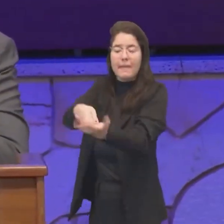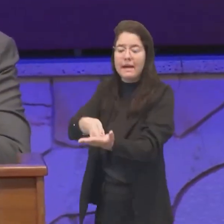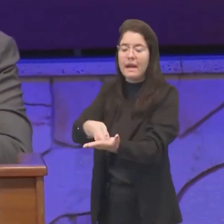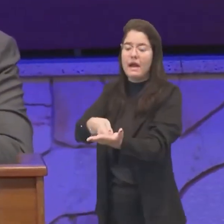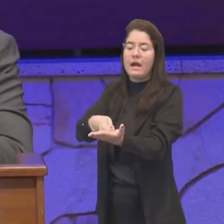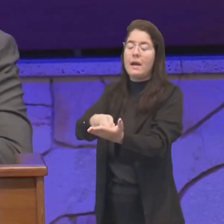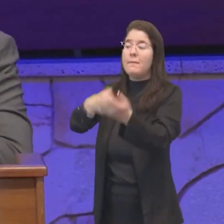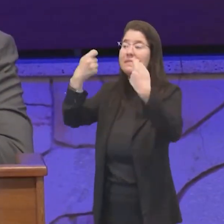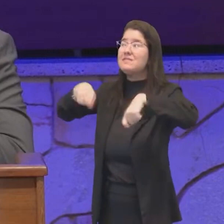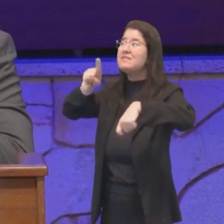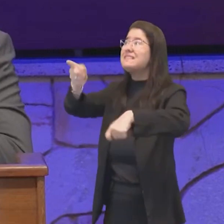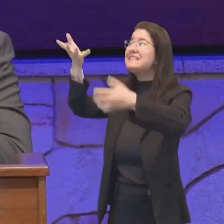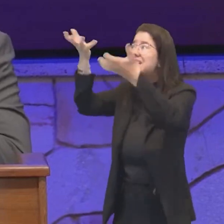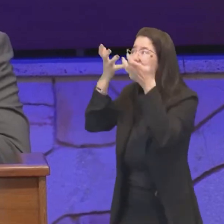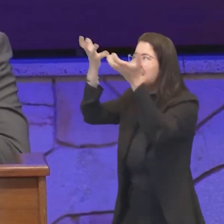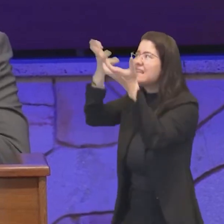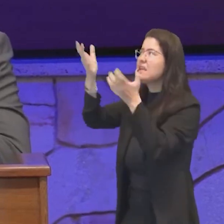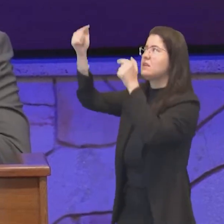de crer.